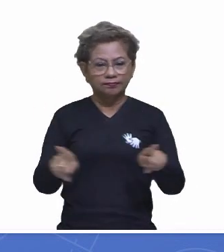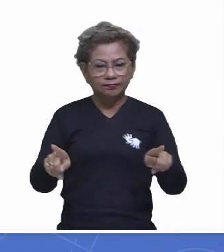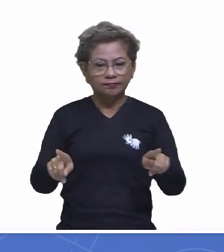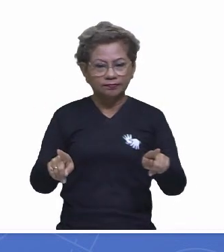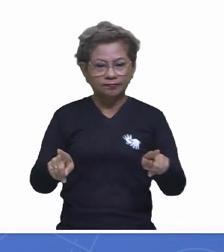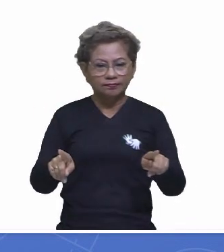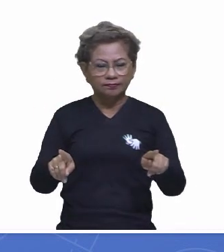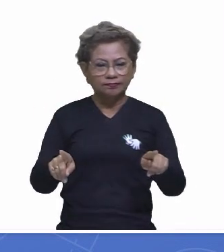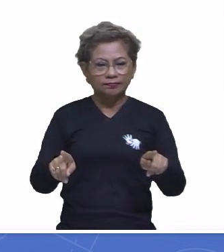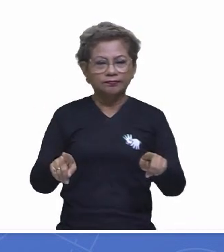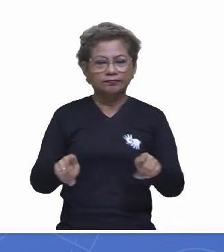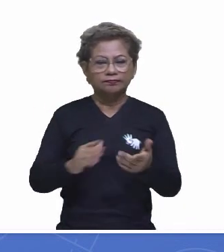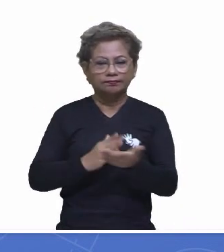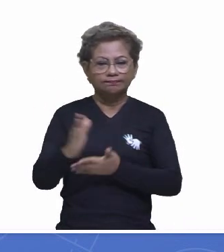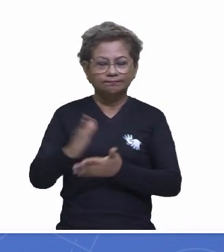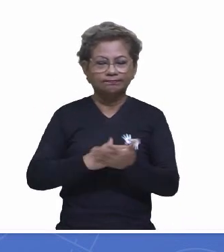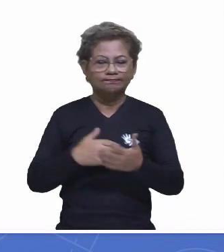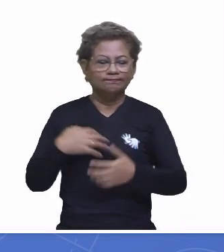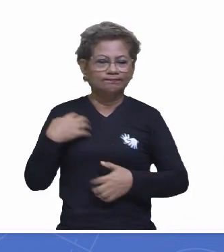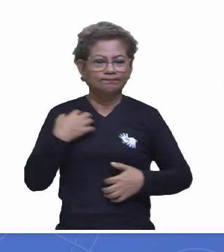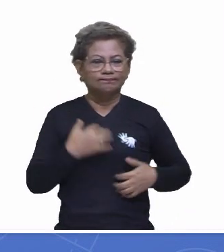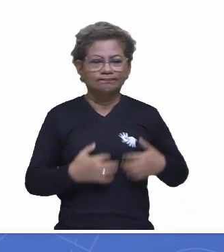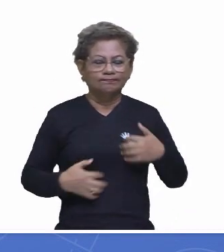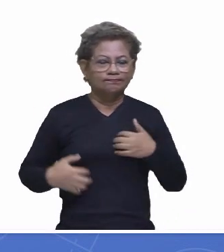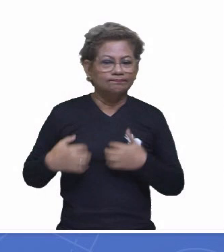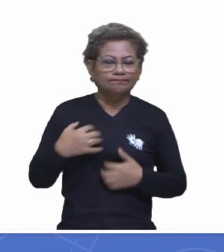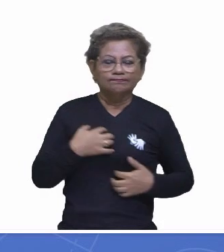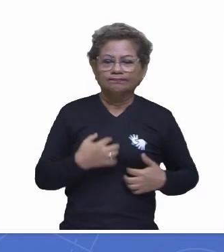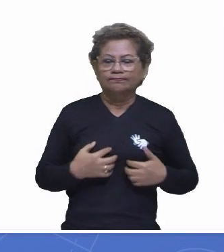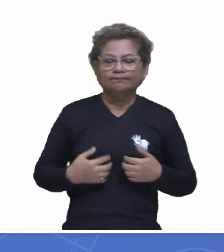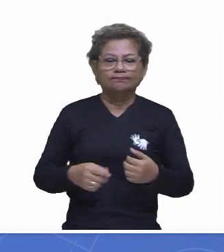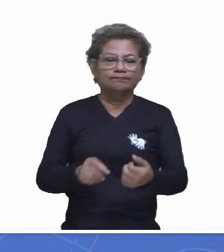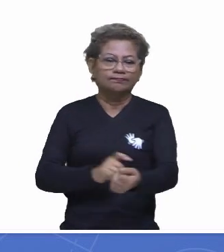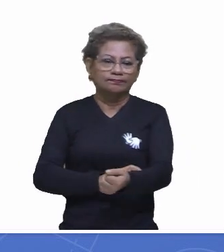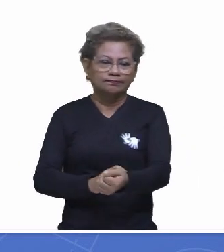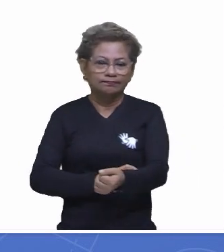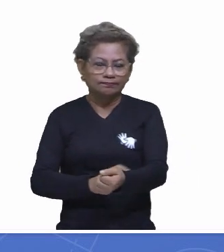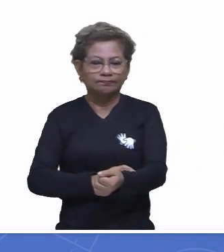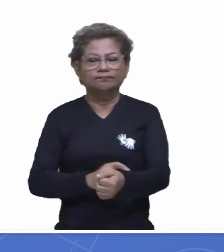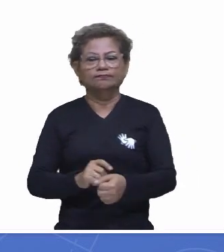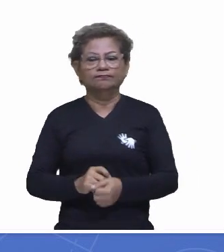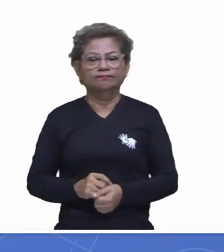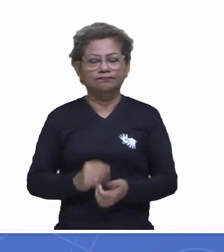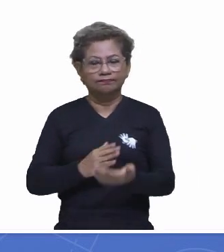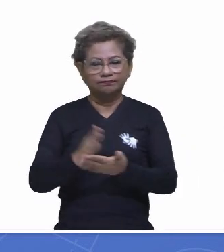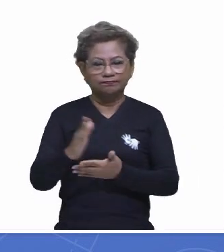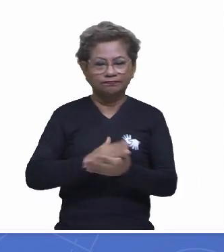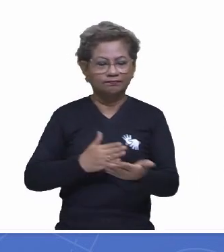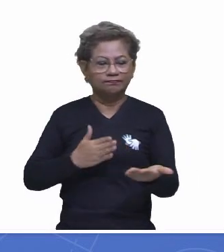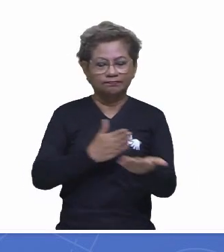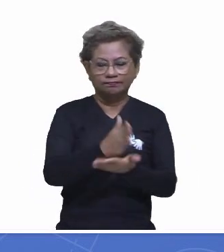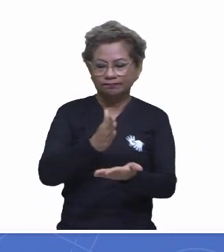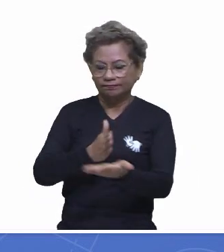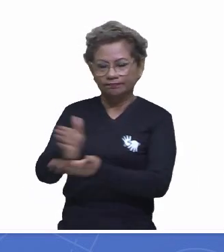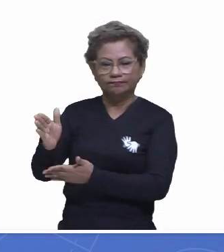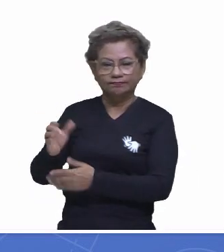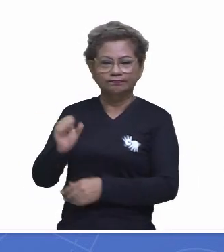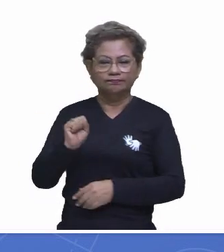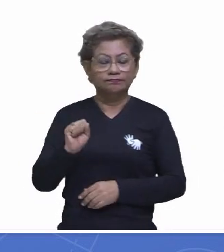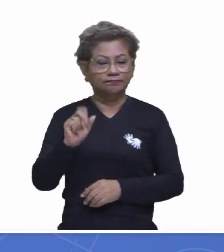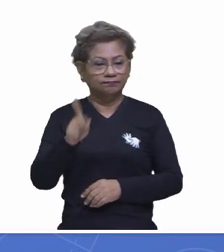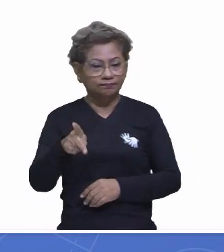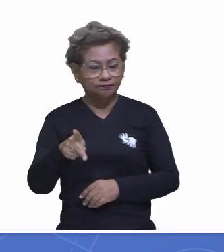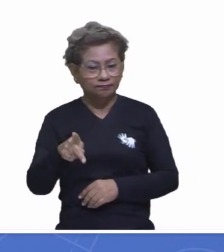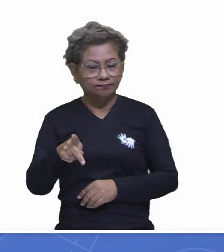de desesperados trafegando como zumbi nos shoppings e nas farmácias do país em busca